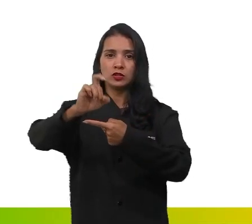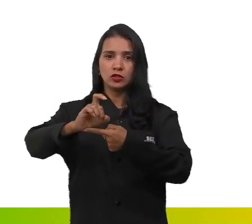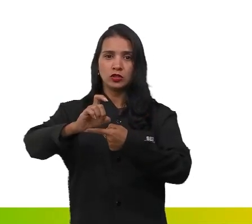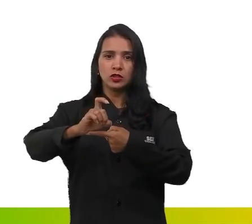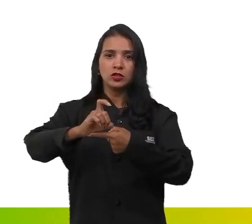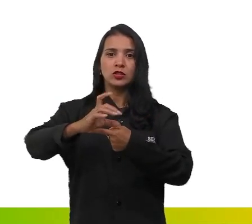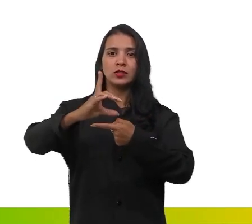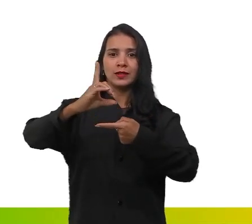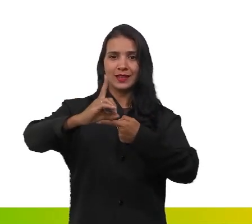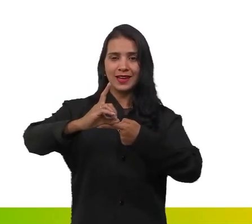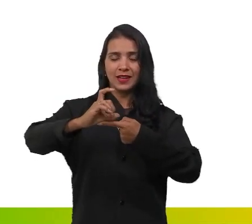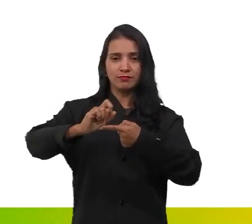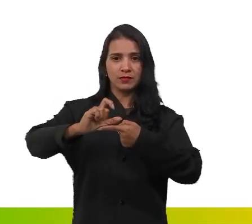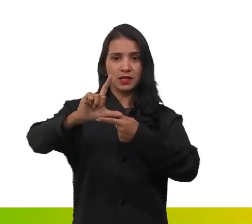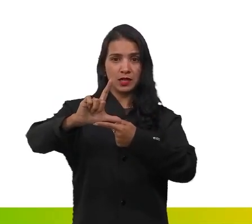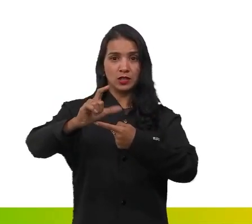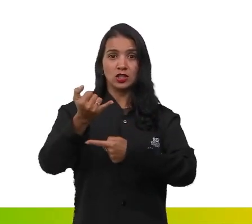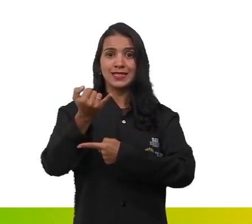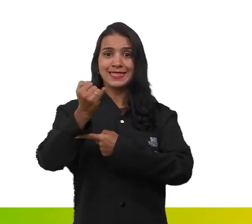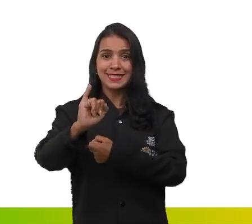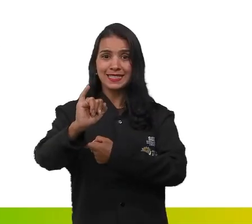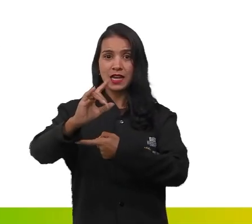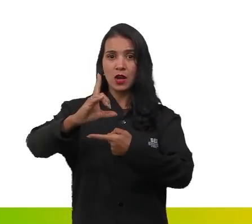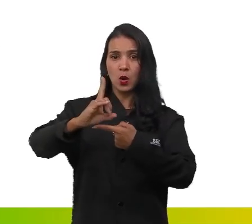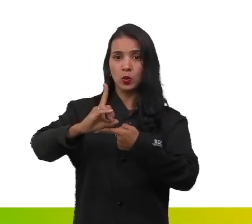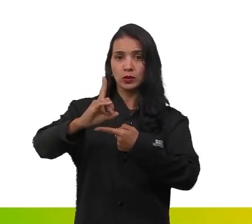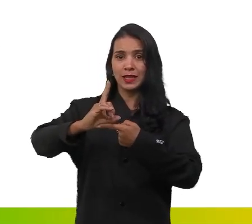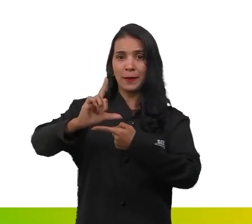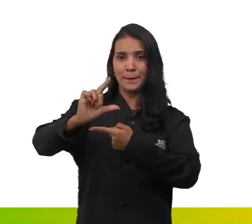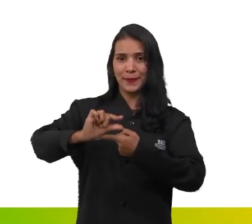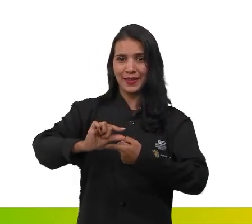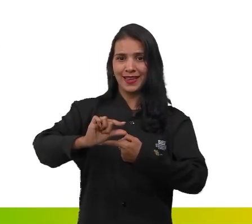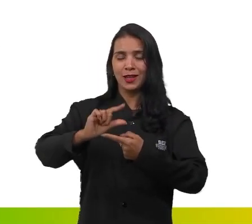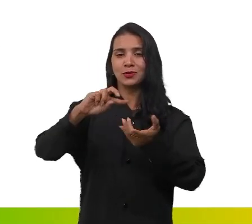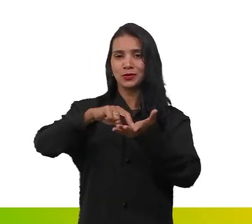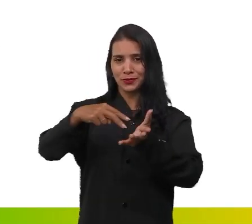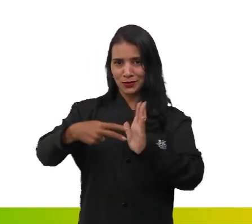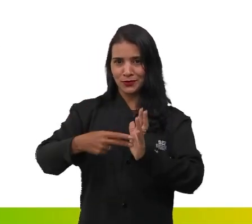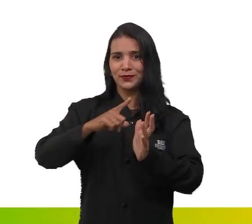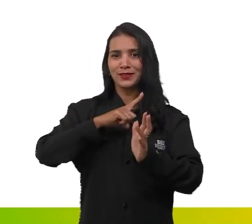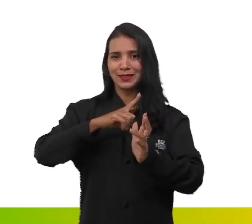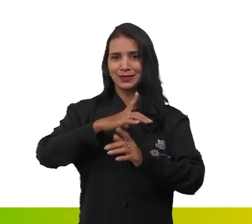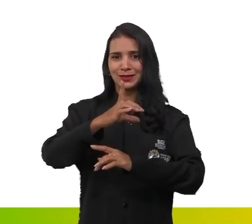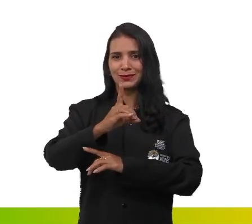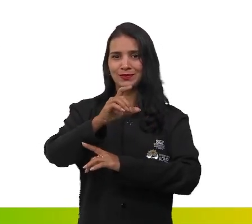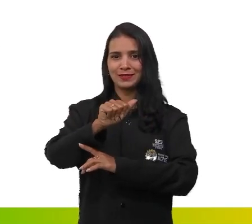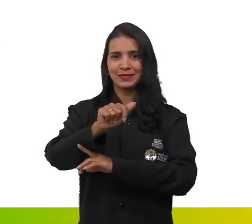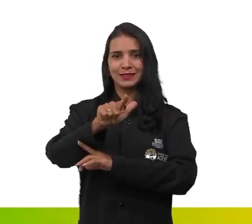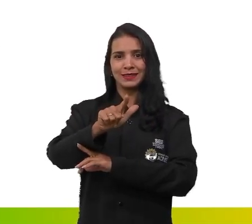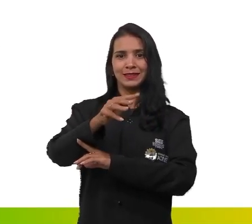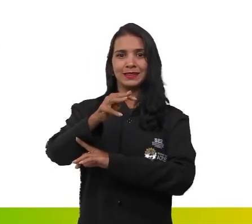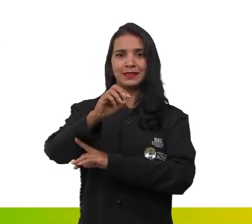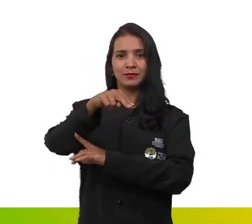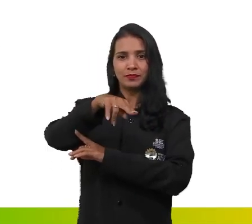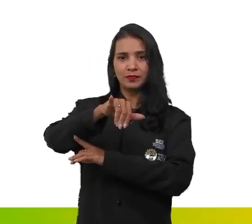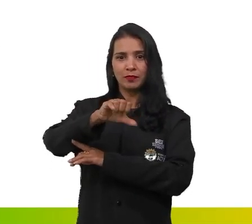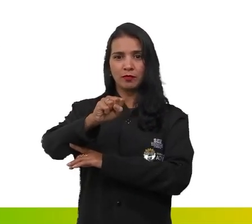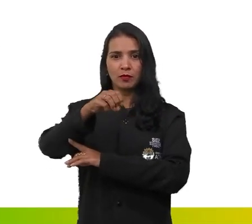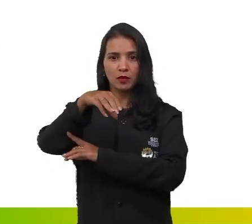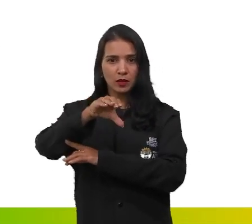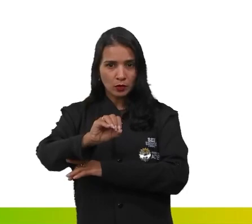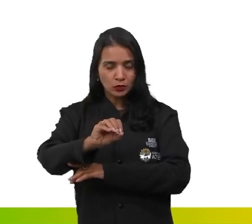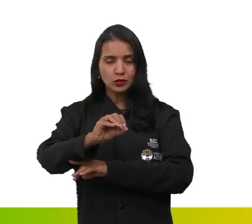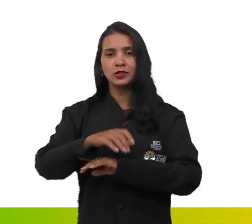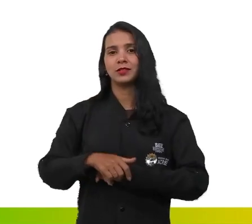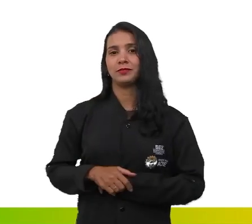normal. O desinho, ele condiciona daltonismo. Mulher de visão normal, X,